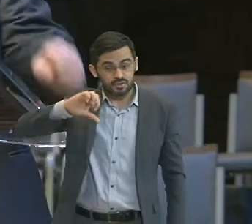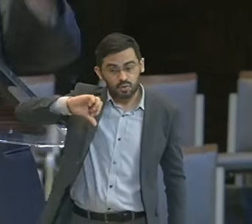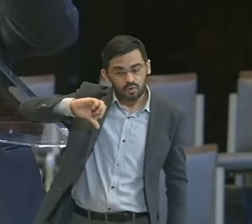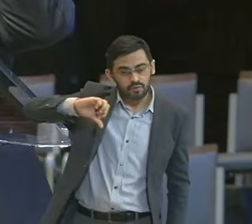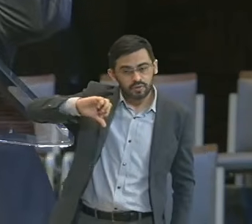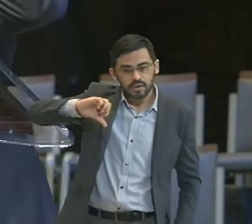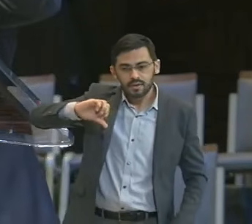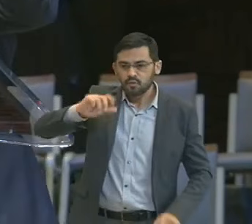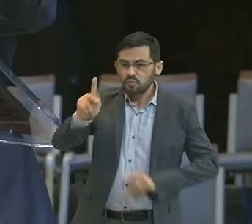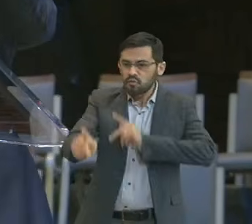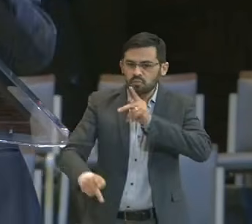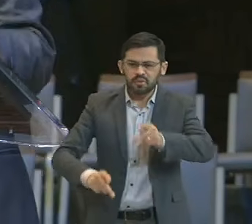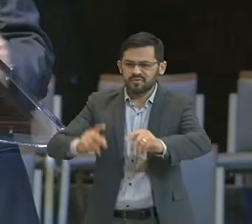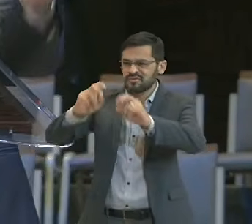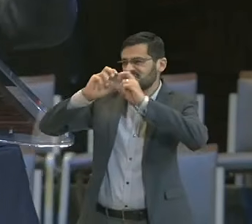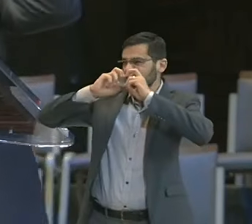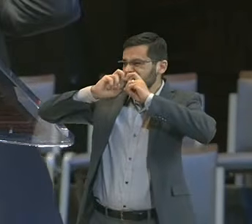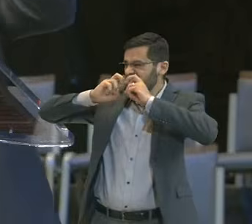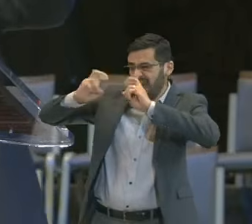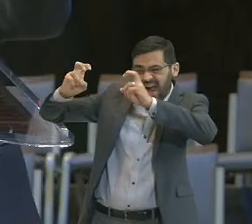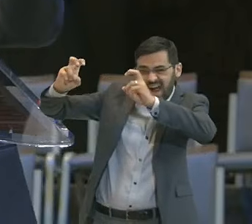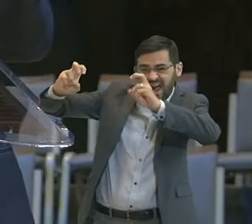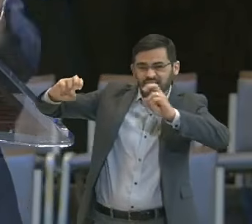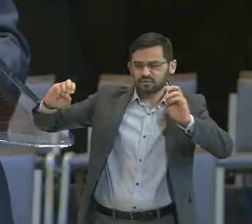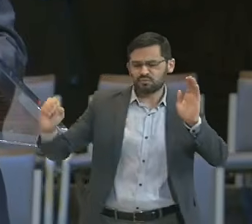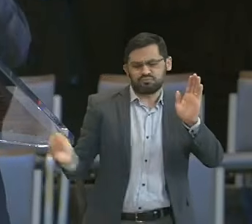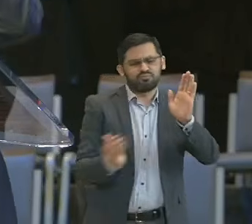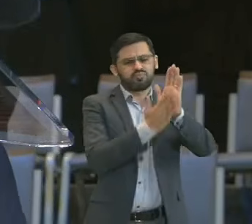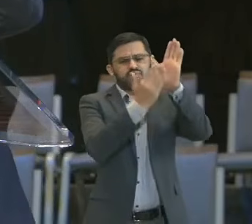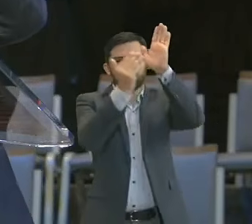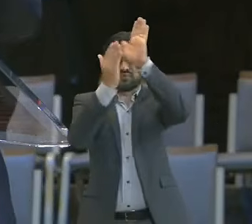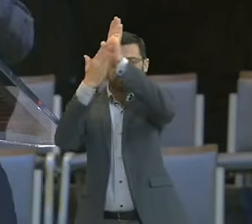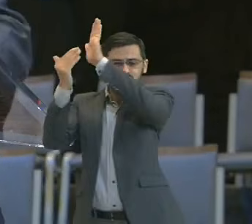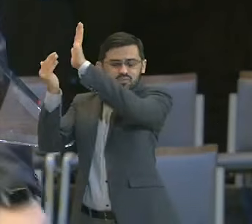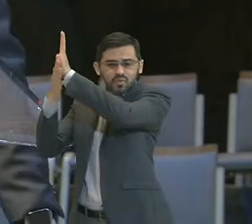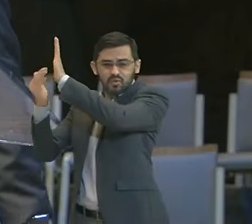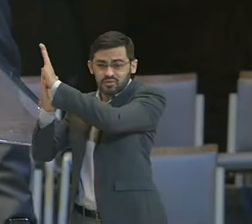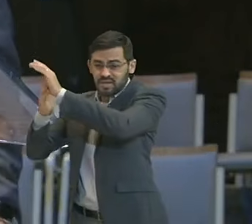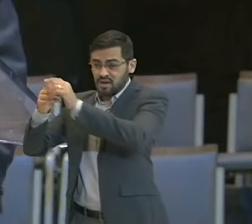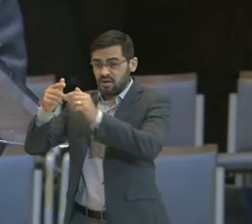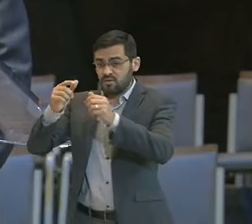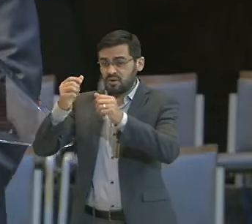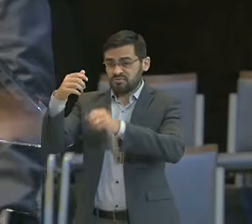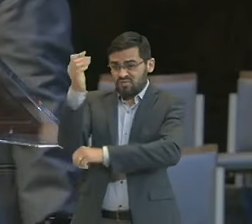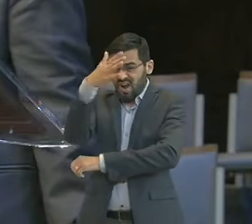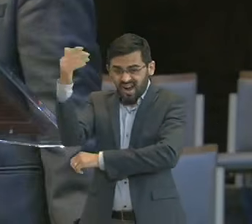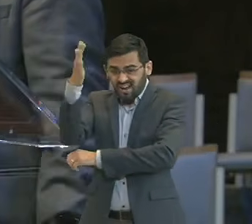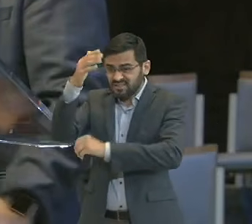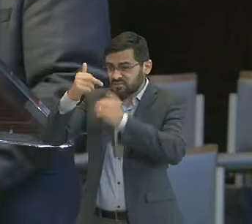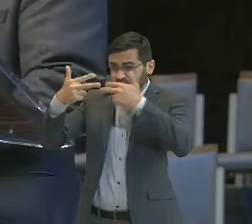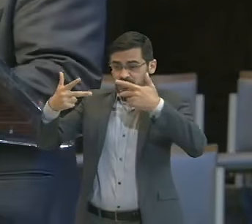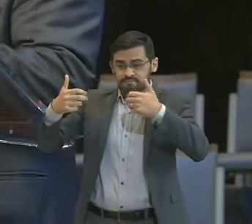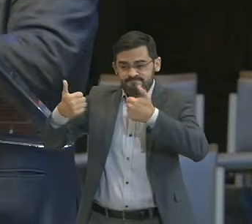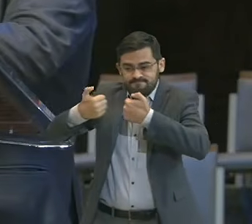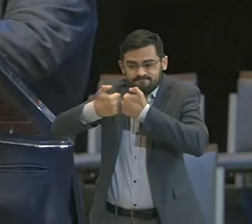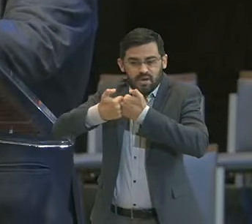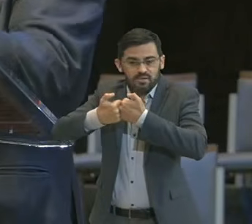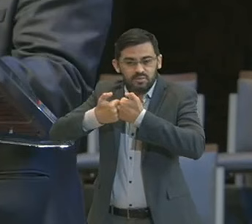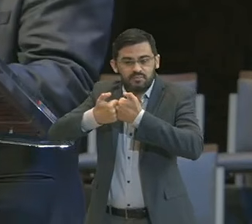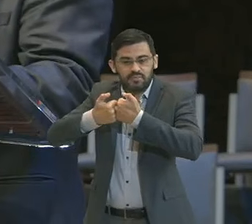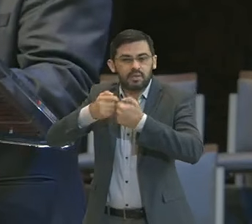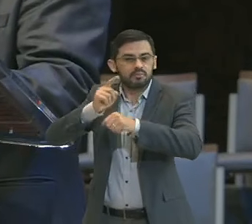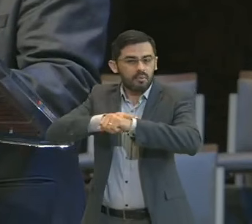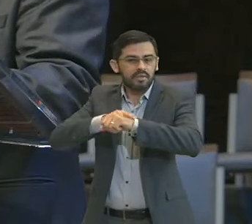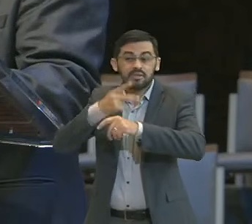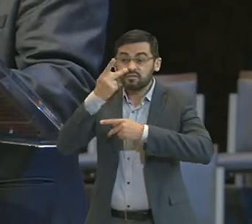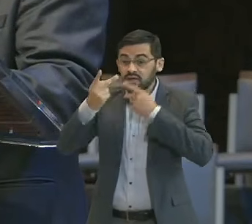povo gritava, louvava, sacudia os ramos em direção do altar. Quando se